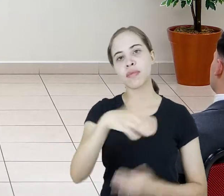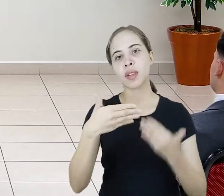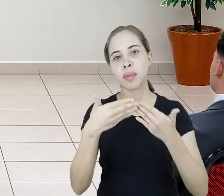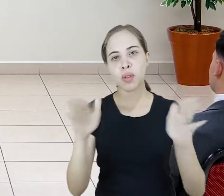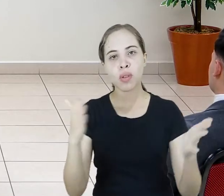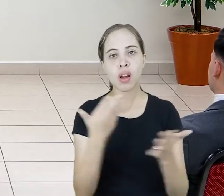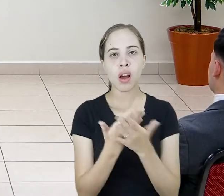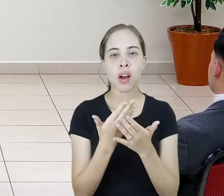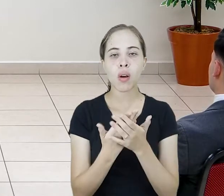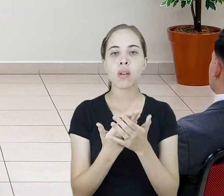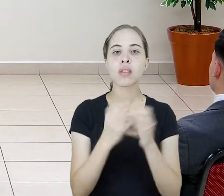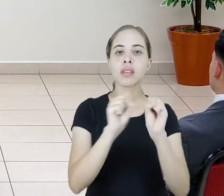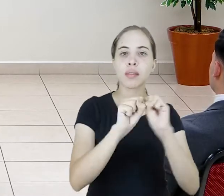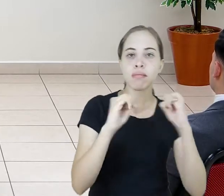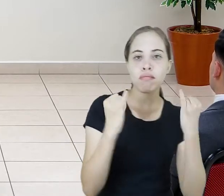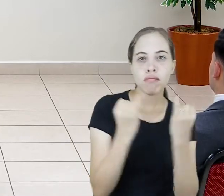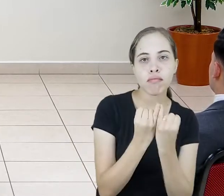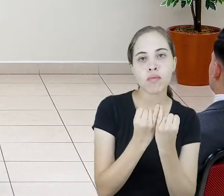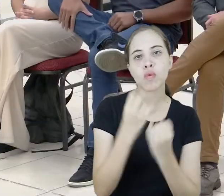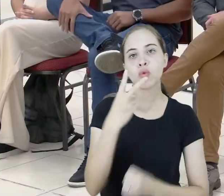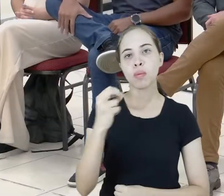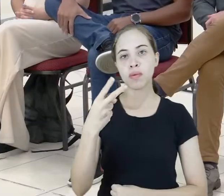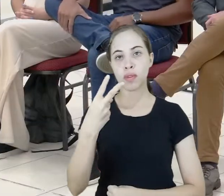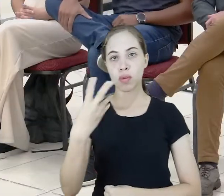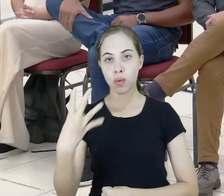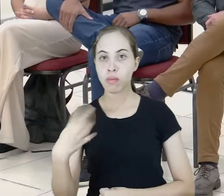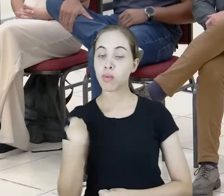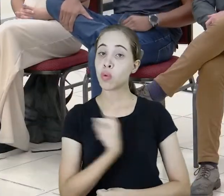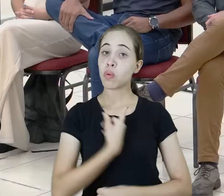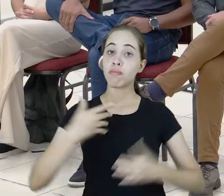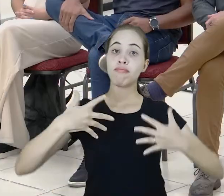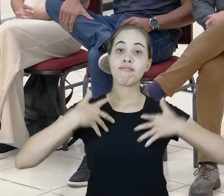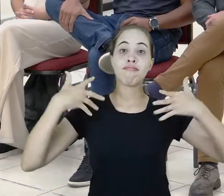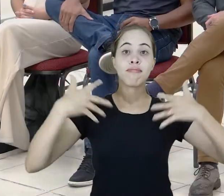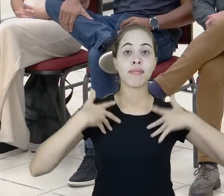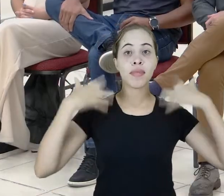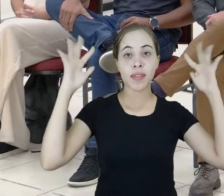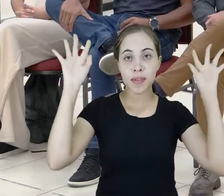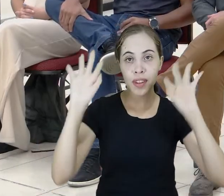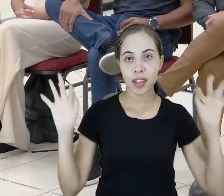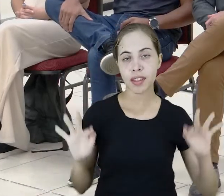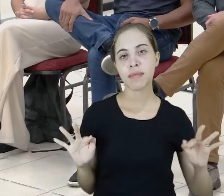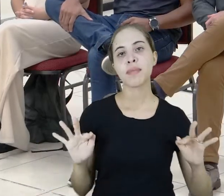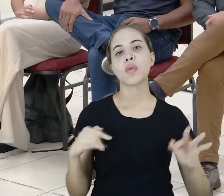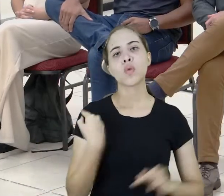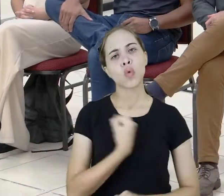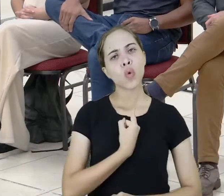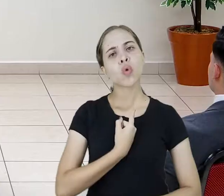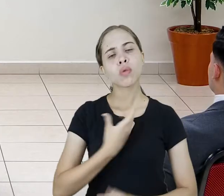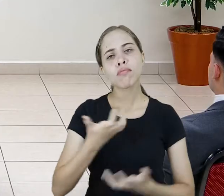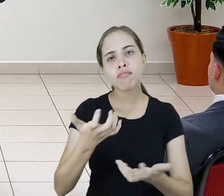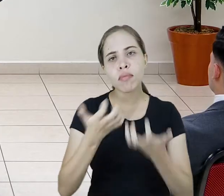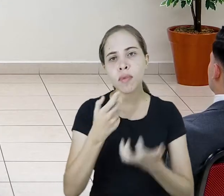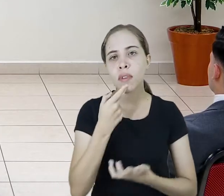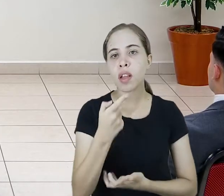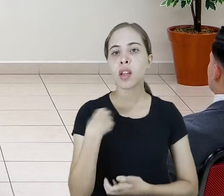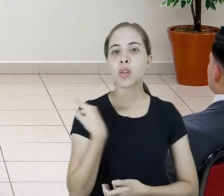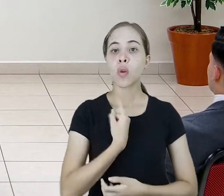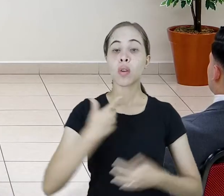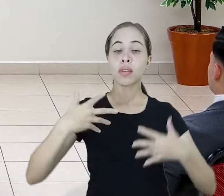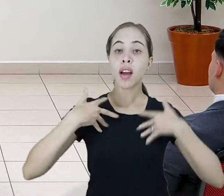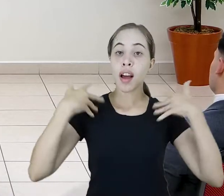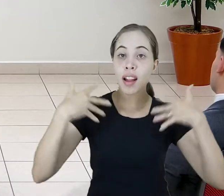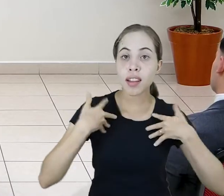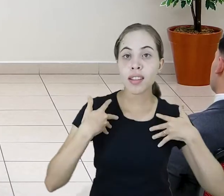aulas do Seminário Instituto 2024. Estamos muito felizes por isso. também gostaríamos de dizer da nossa alegria de